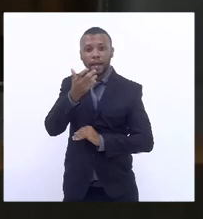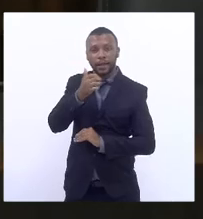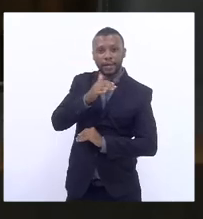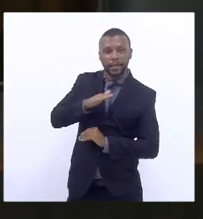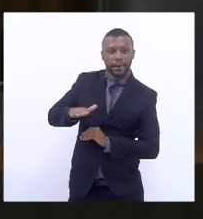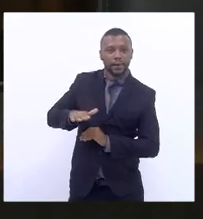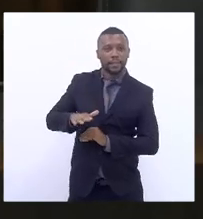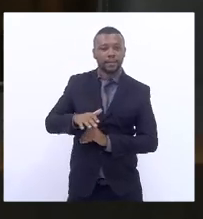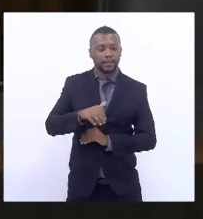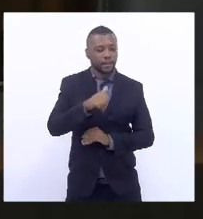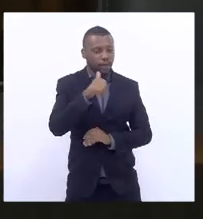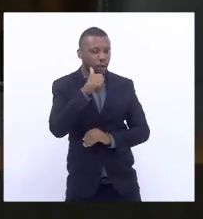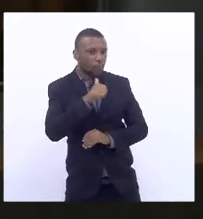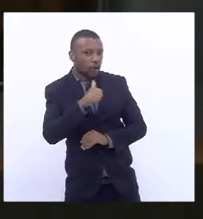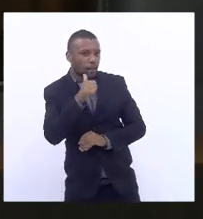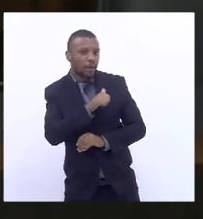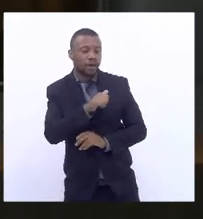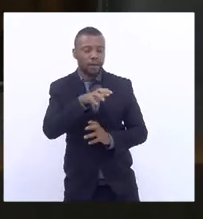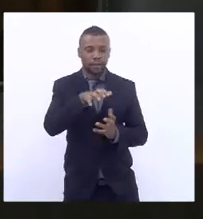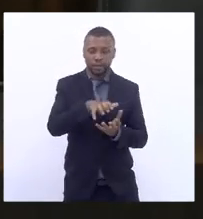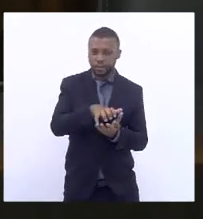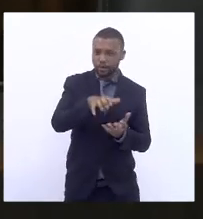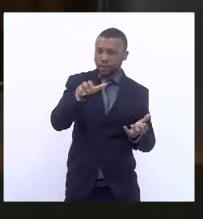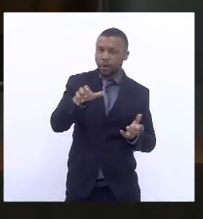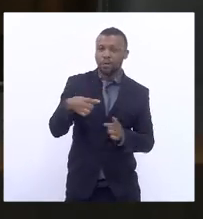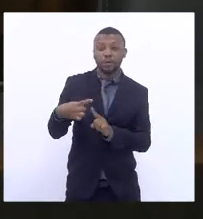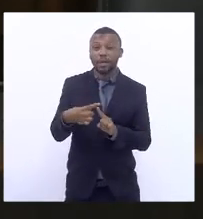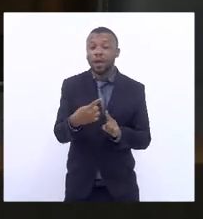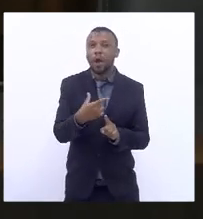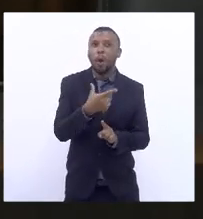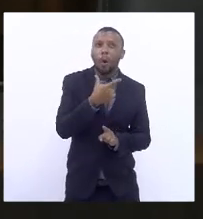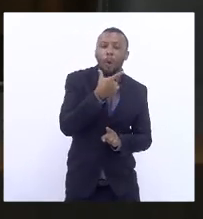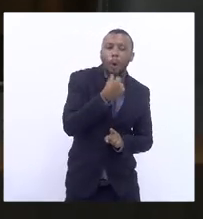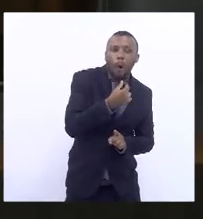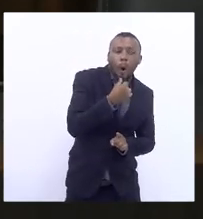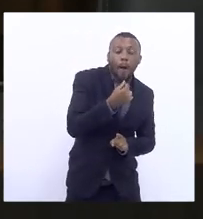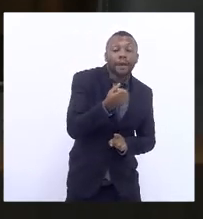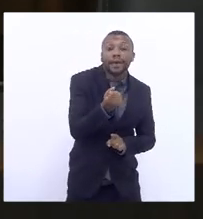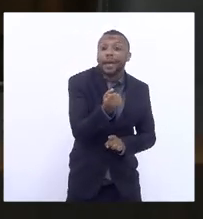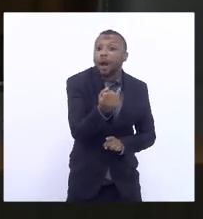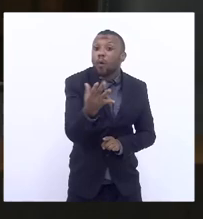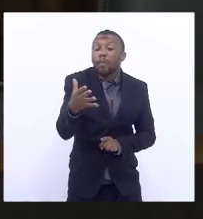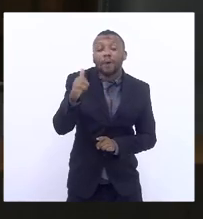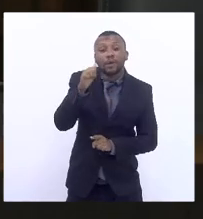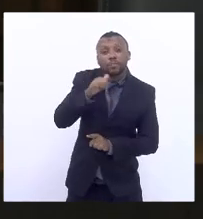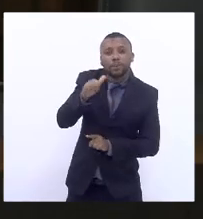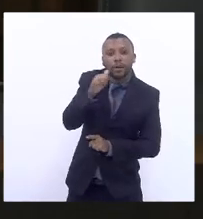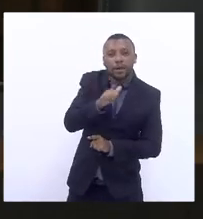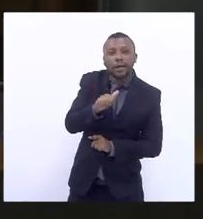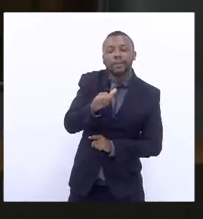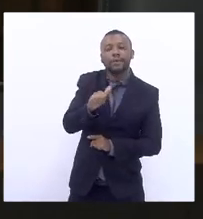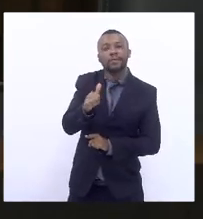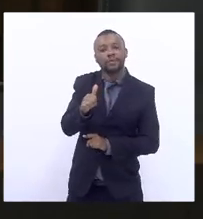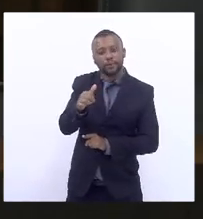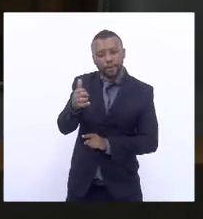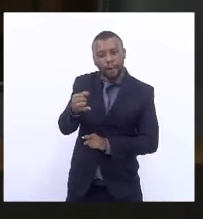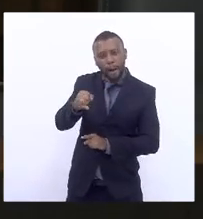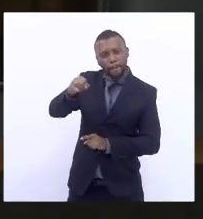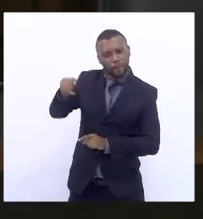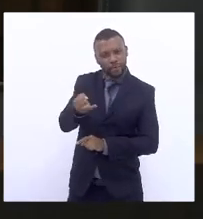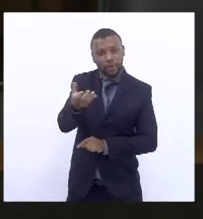idosos, porque os homens e algumas mulheres ficaram na frente da batalha,